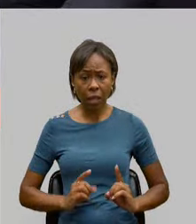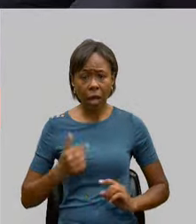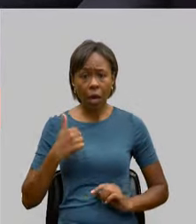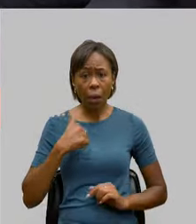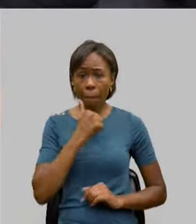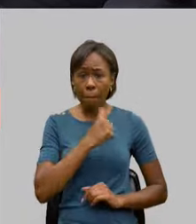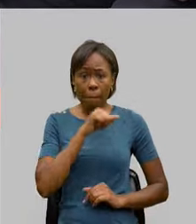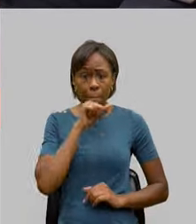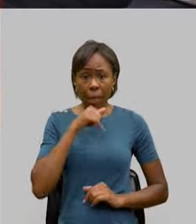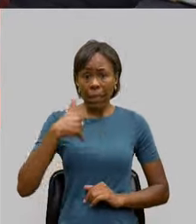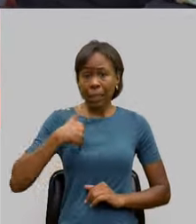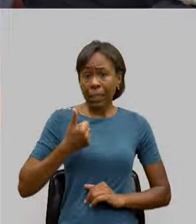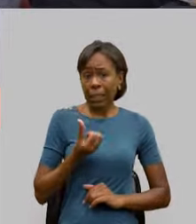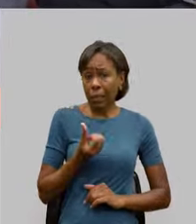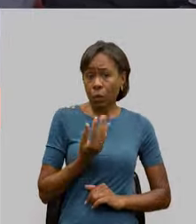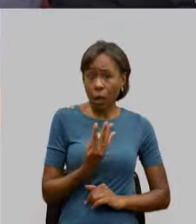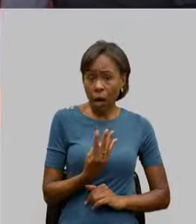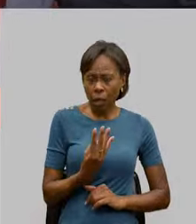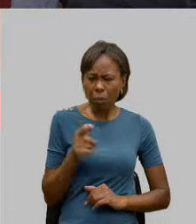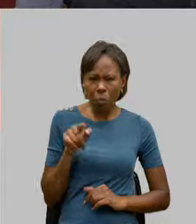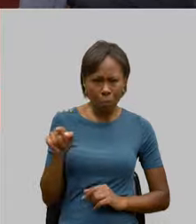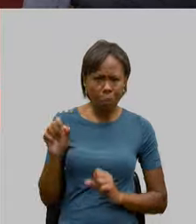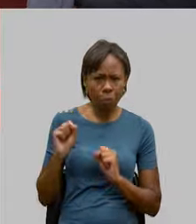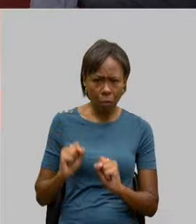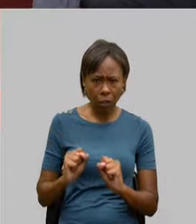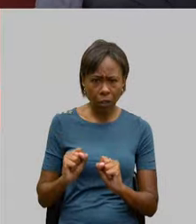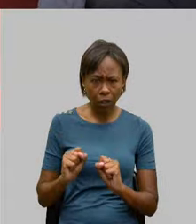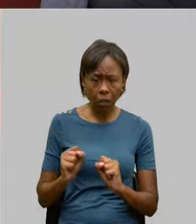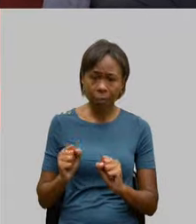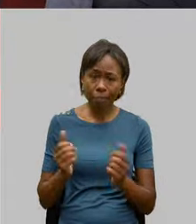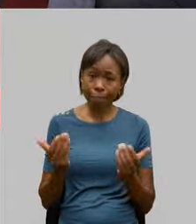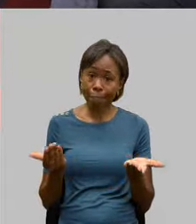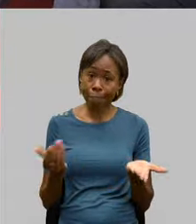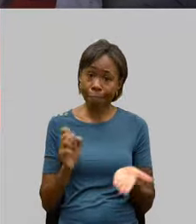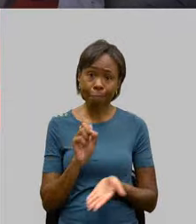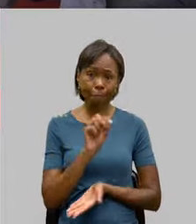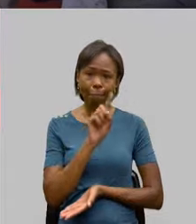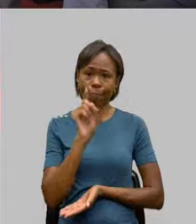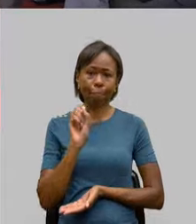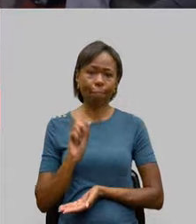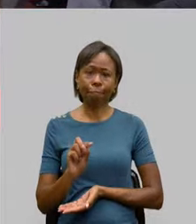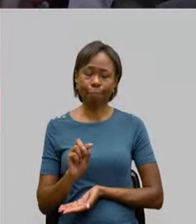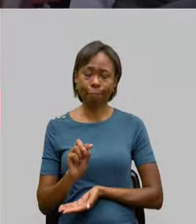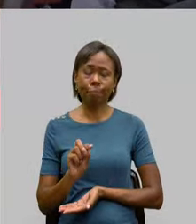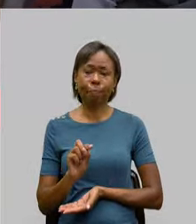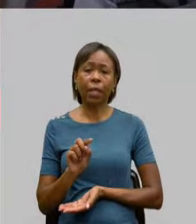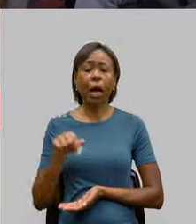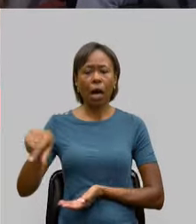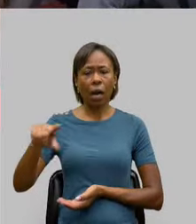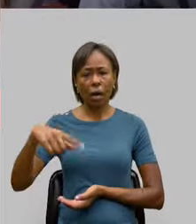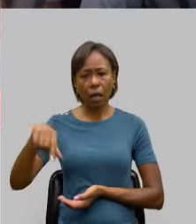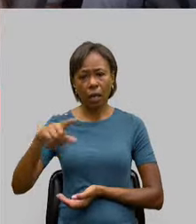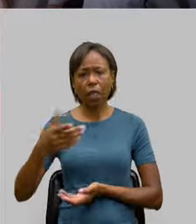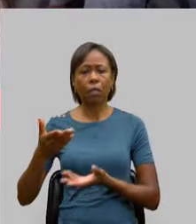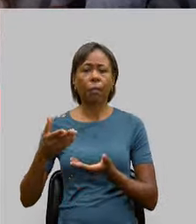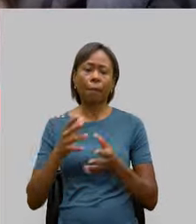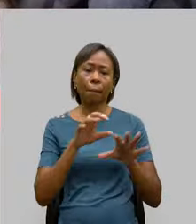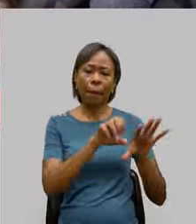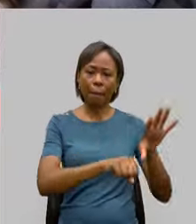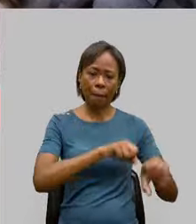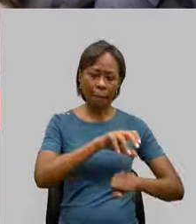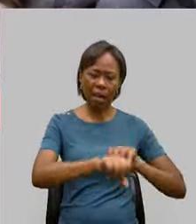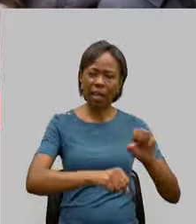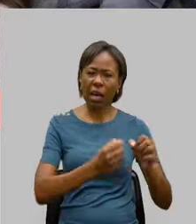anos será que isso pode Não sei E aí eles levaram as plantas que estavam todas em